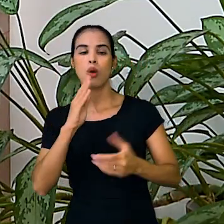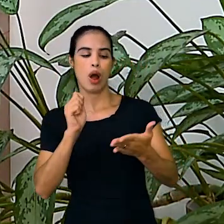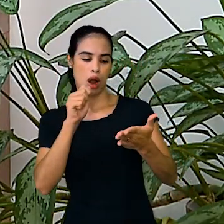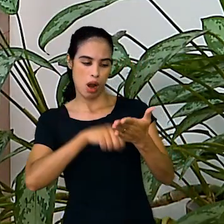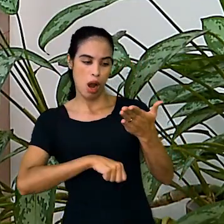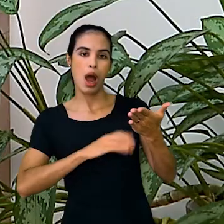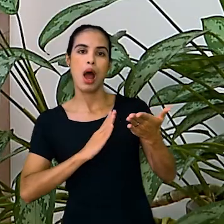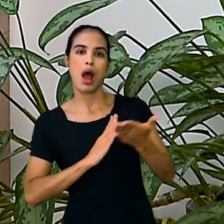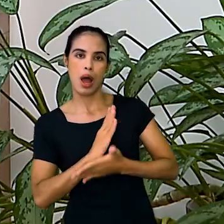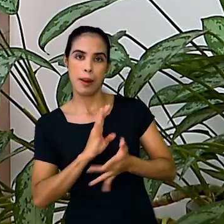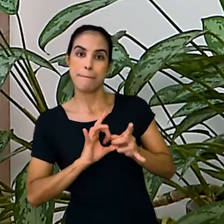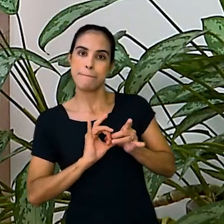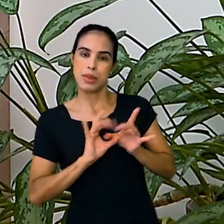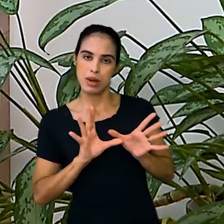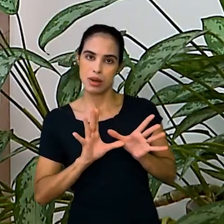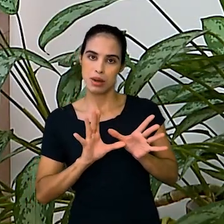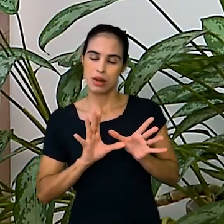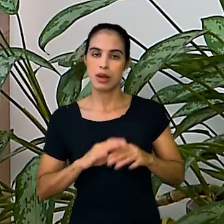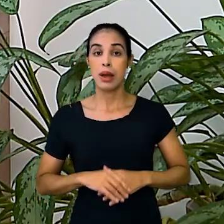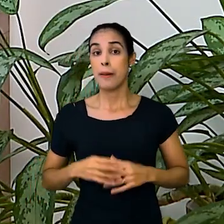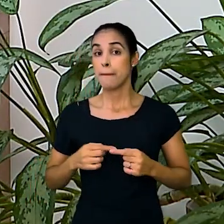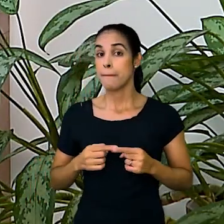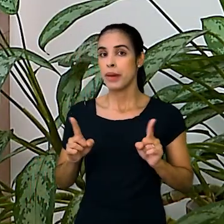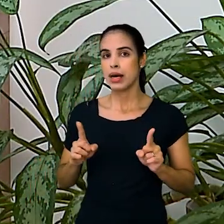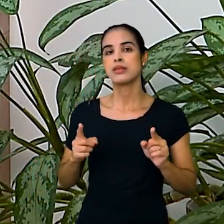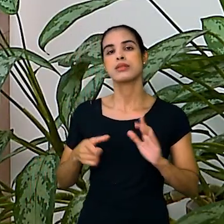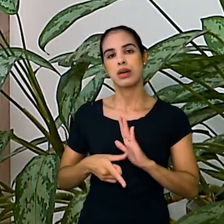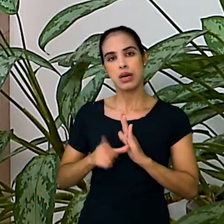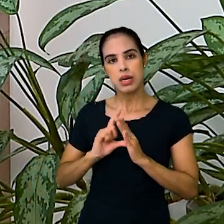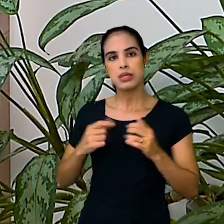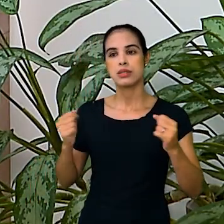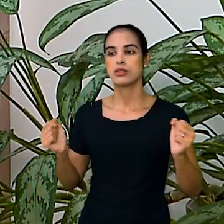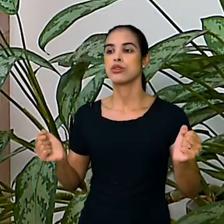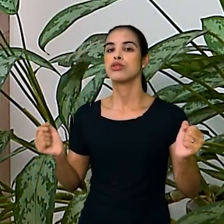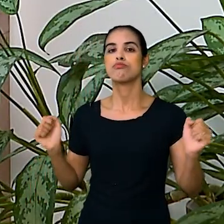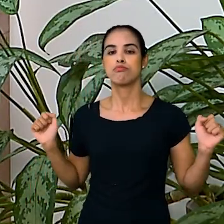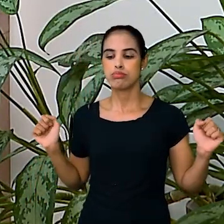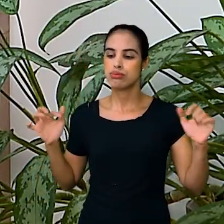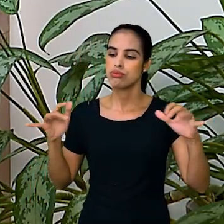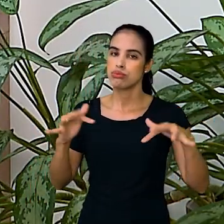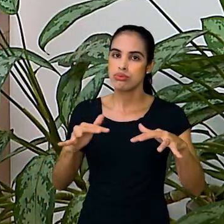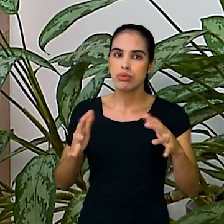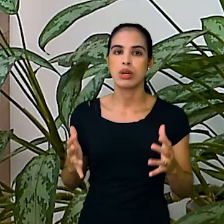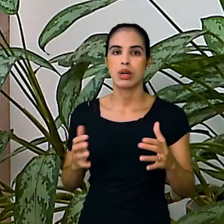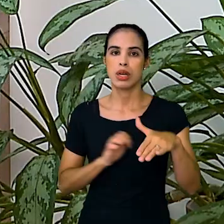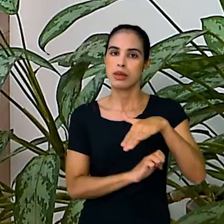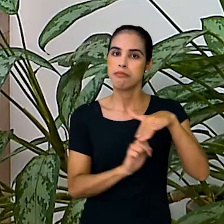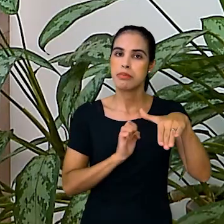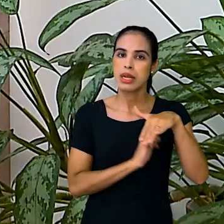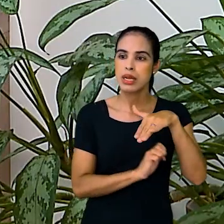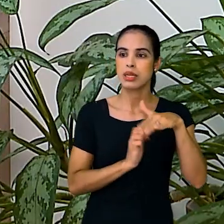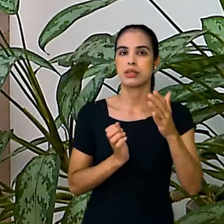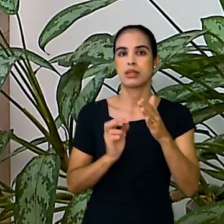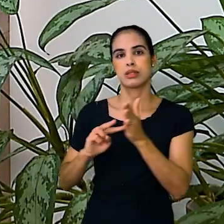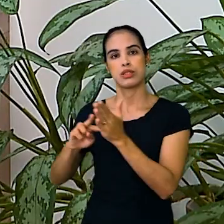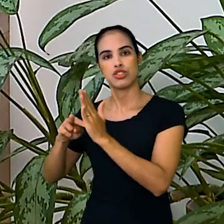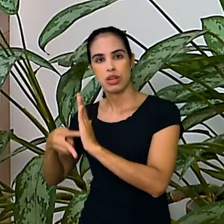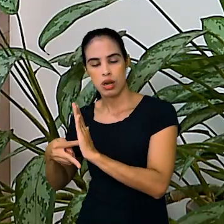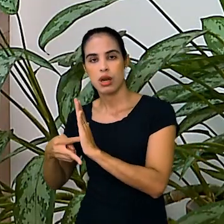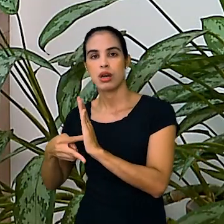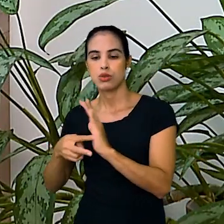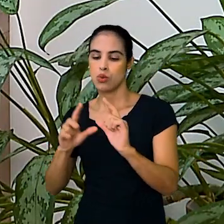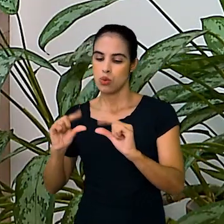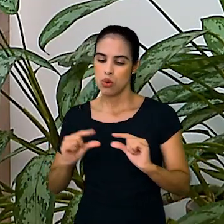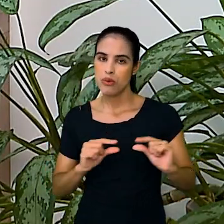aconteça, Ou o que acontece com mais frequência, uma negociação coletiva entre a empresa e o